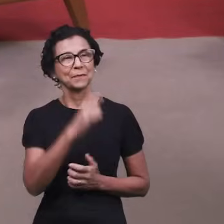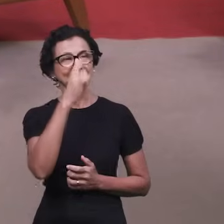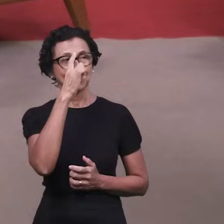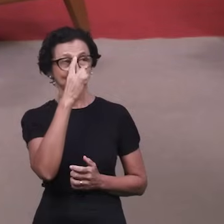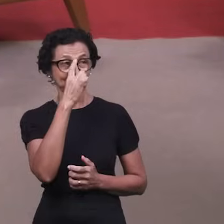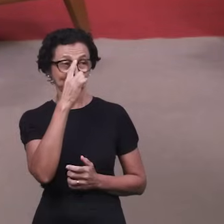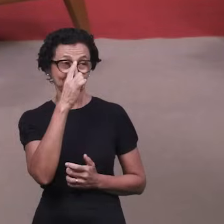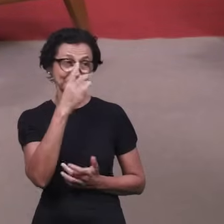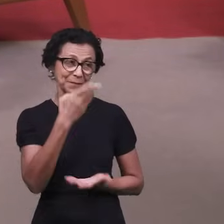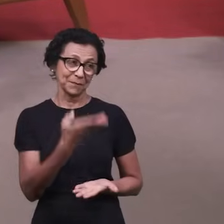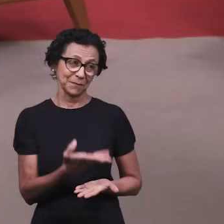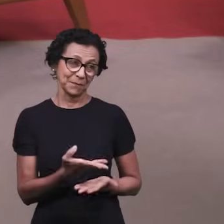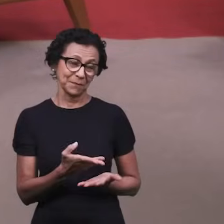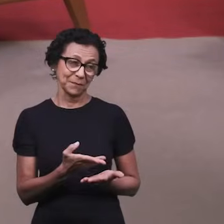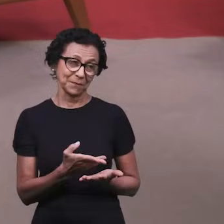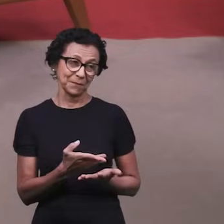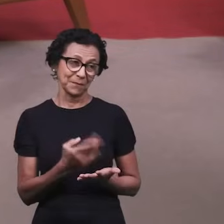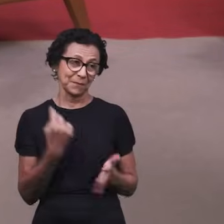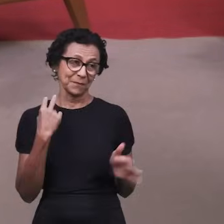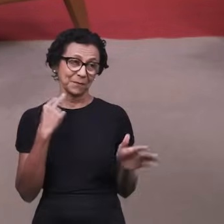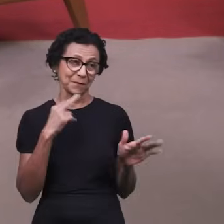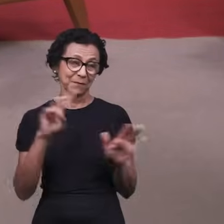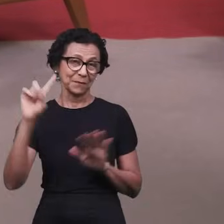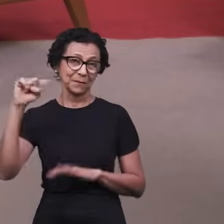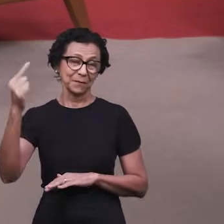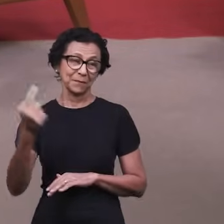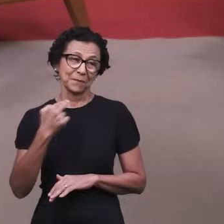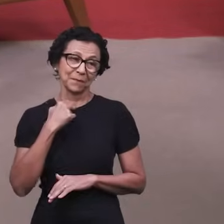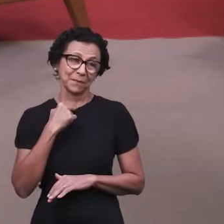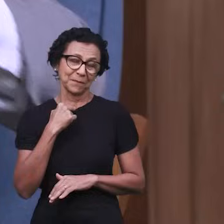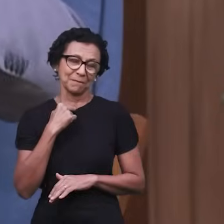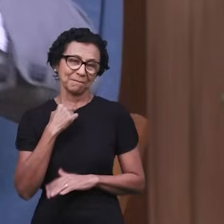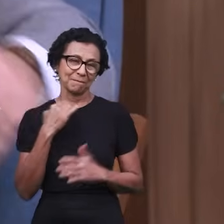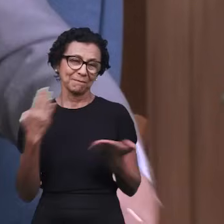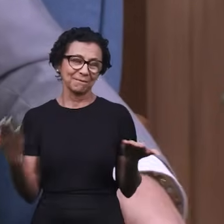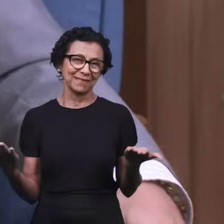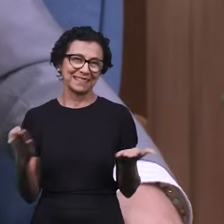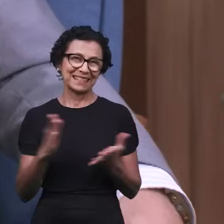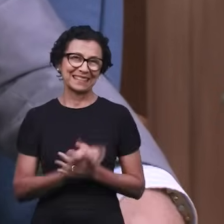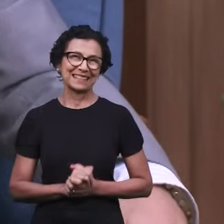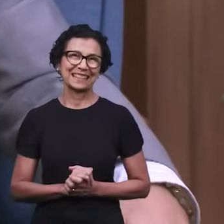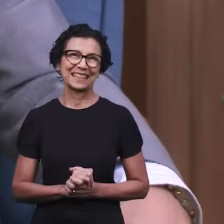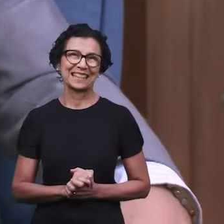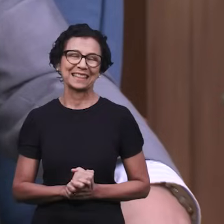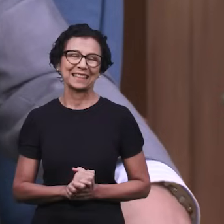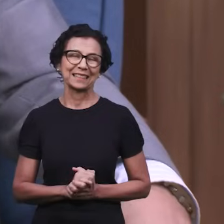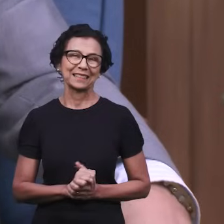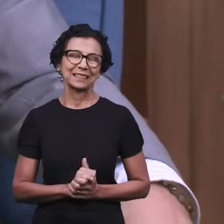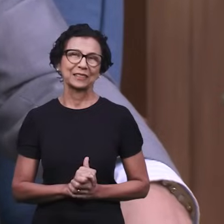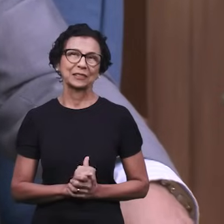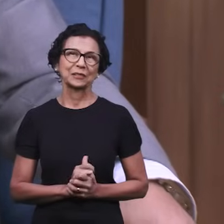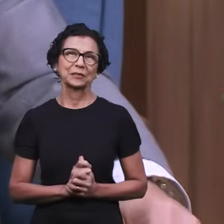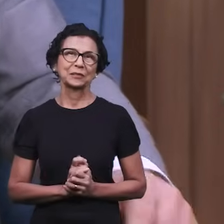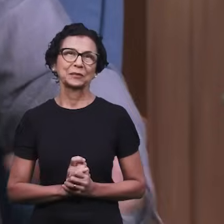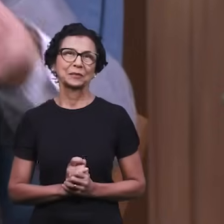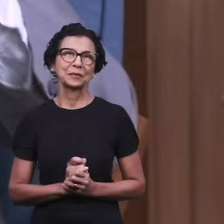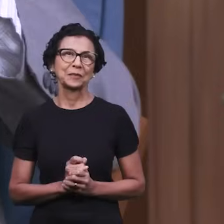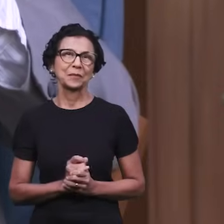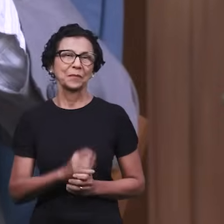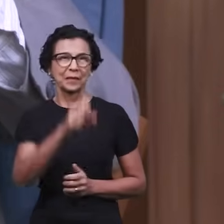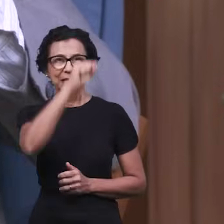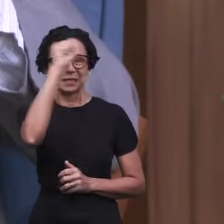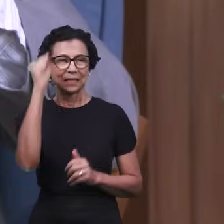glórias a Deus. Feliz ano novo para todos Daniel. nós. Amém. Igualmente, querido. Muito bem, a gente chega então ao final de mais uma edição do programa Anunciando o Evangelho